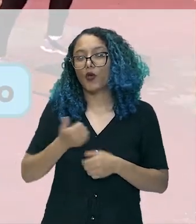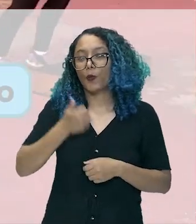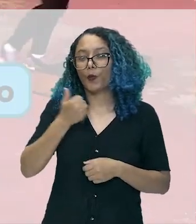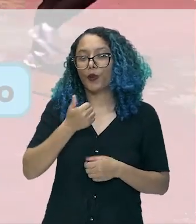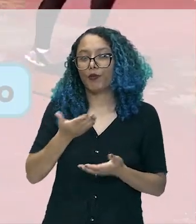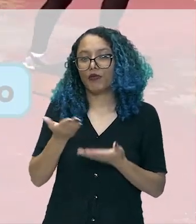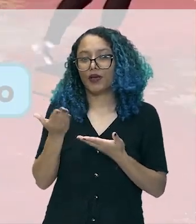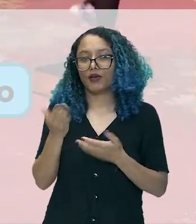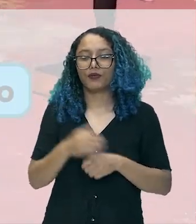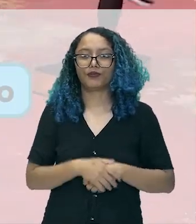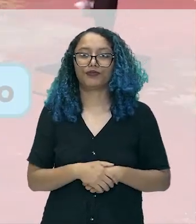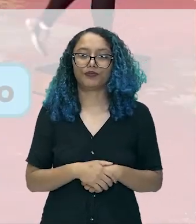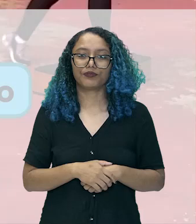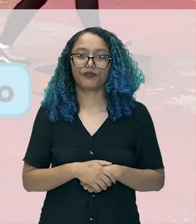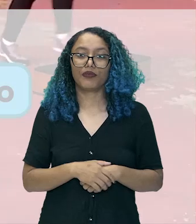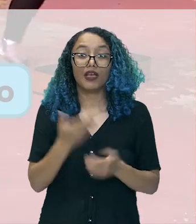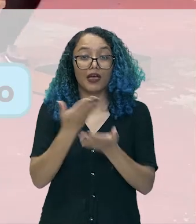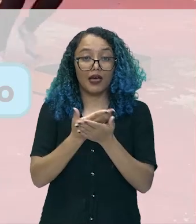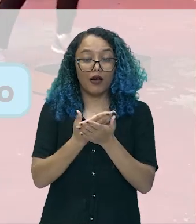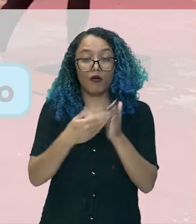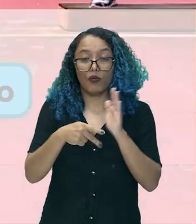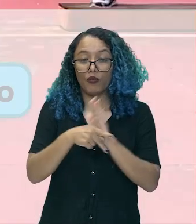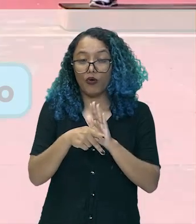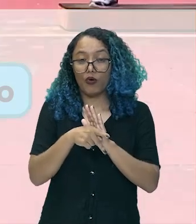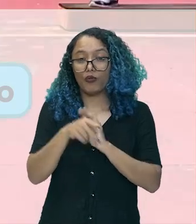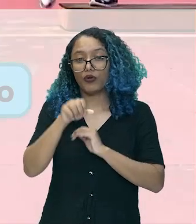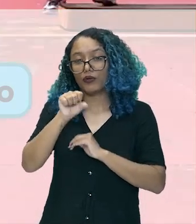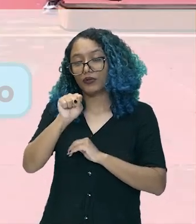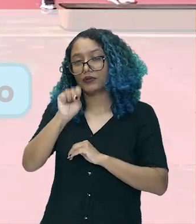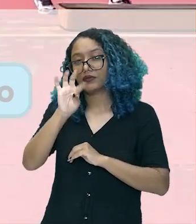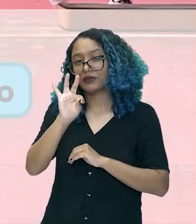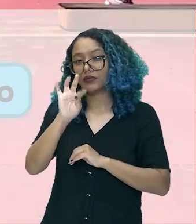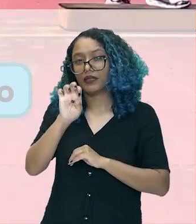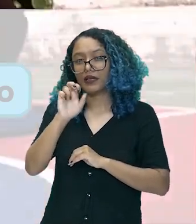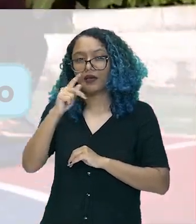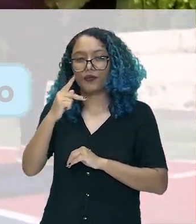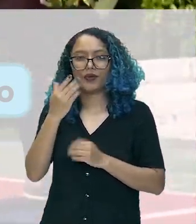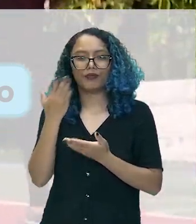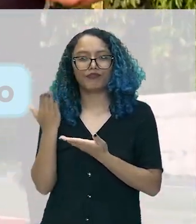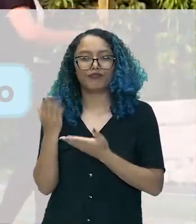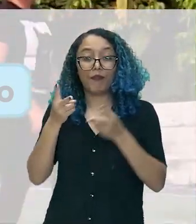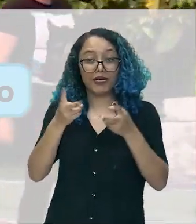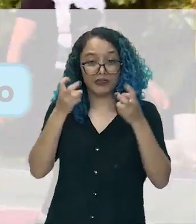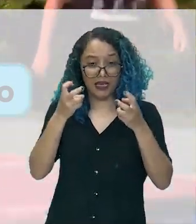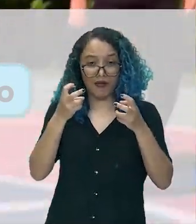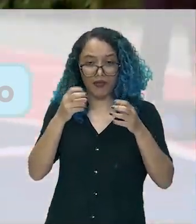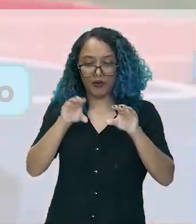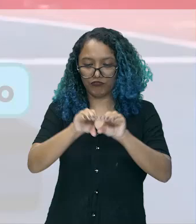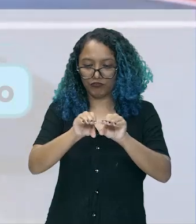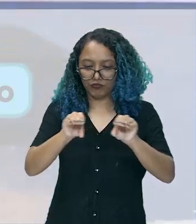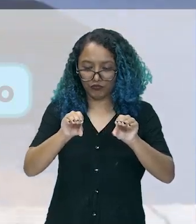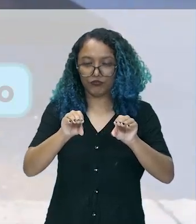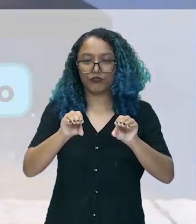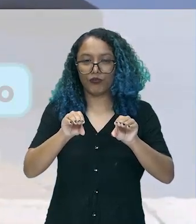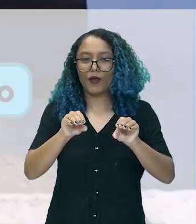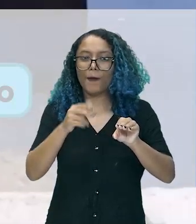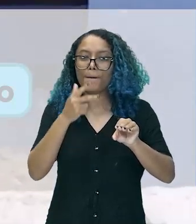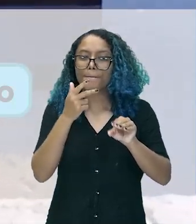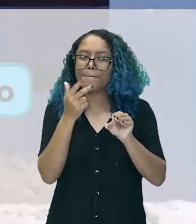que gosto muito, até porque envolve ali a dança, a música. Eu sou meio que movida à música. Então, olha